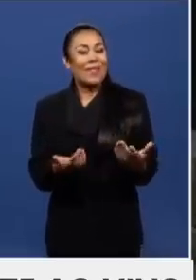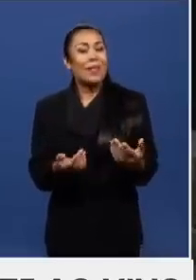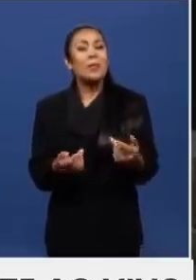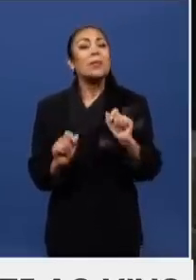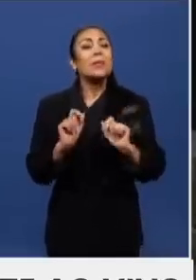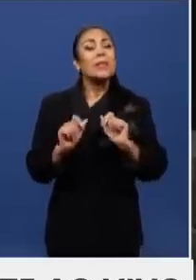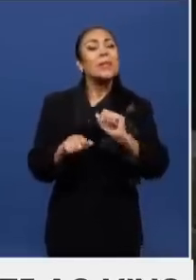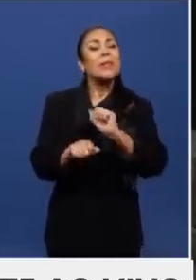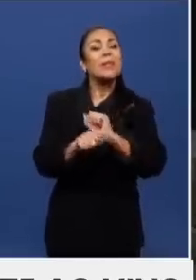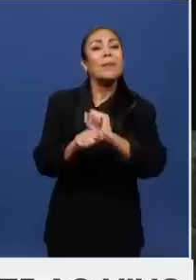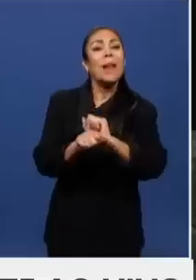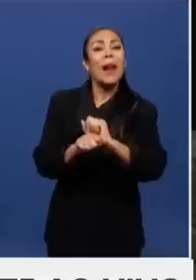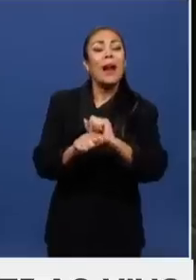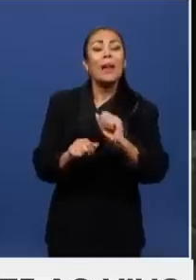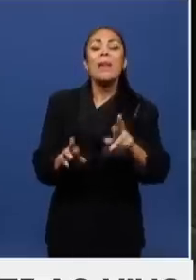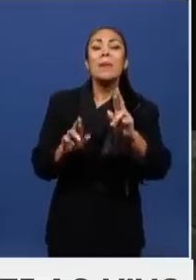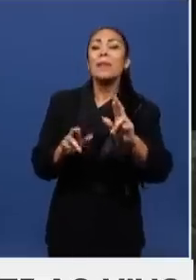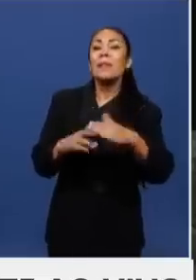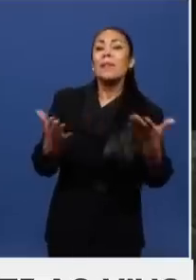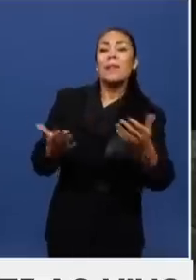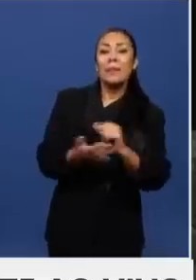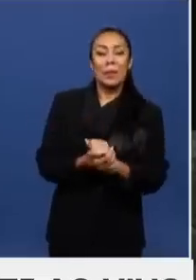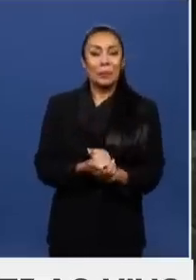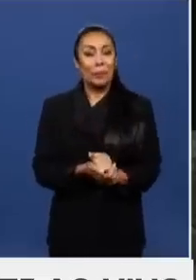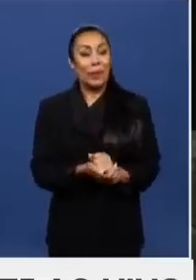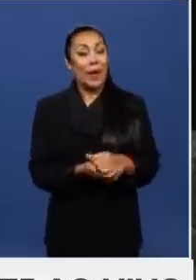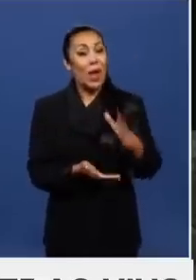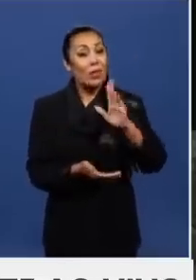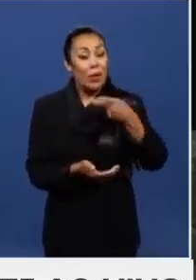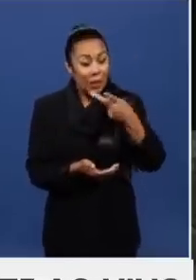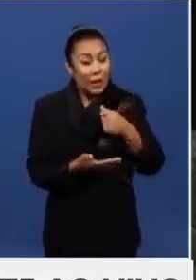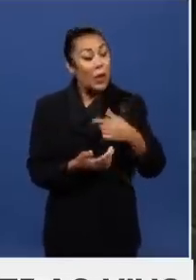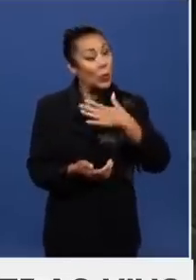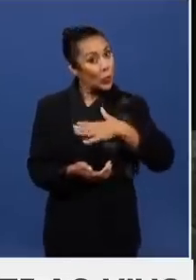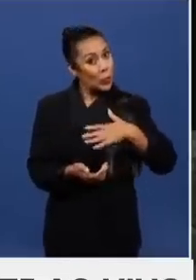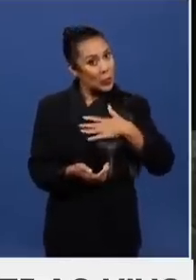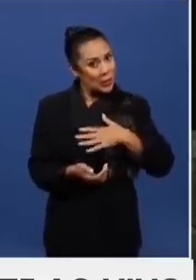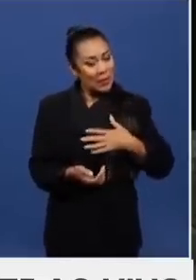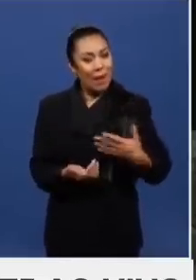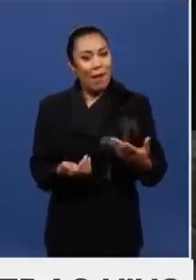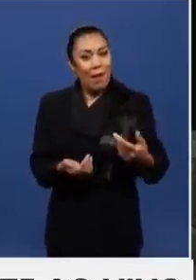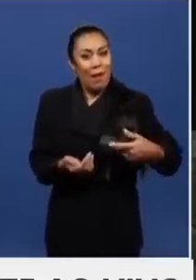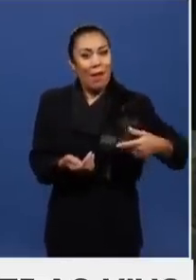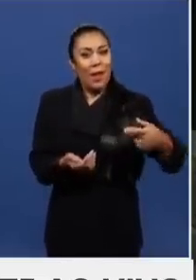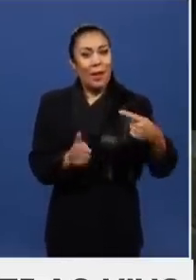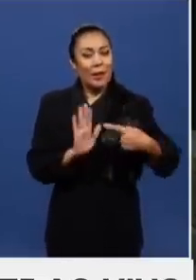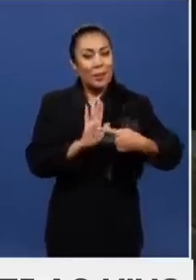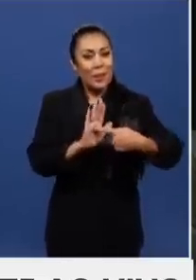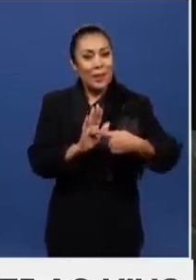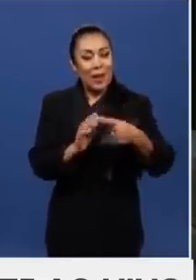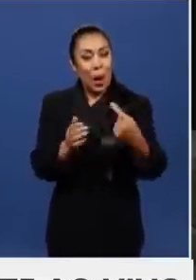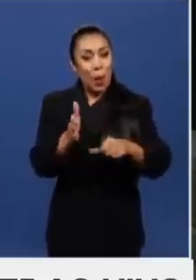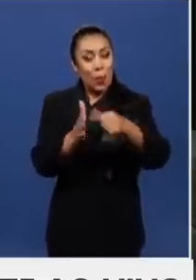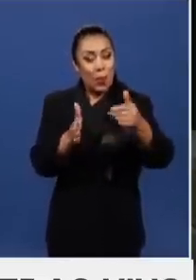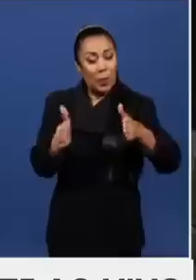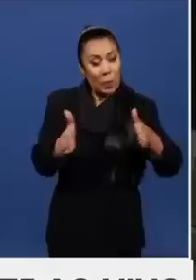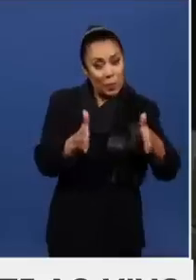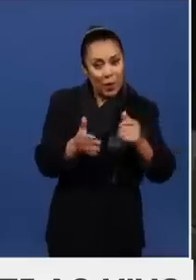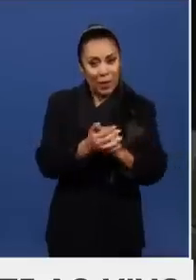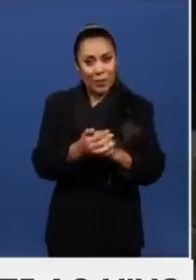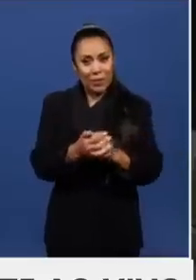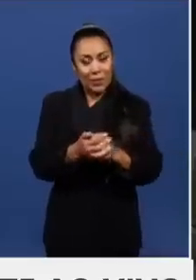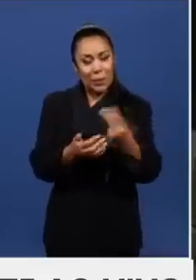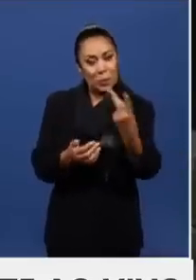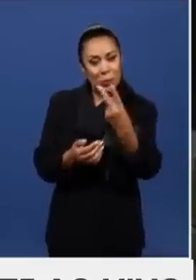desse último bloco? Qual que é a tua expectativa para ele, Thaís? Como eu disse, Diego, eu gostei muito daquele formato que foi apresentado no primeiro bloco do confronto